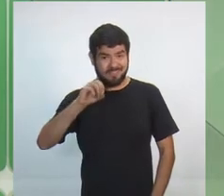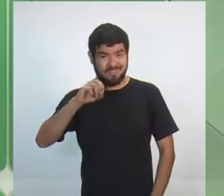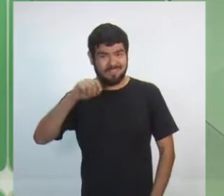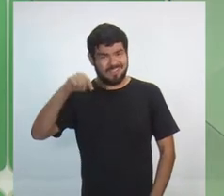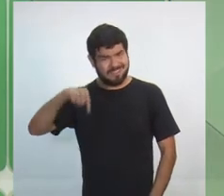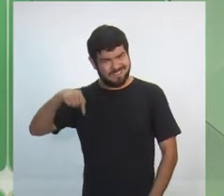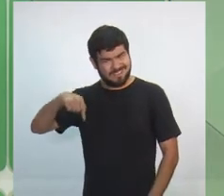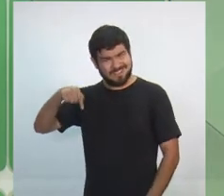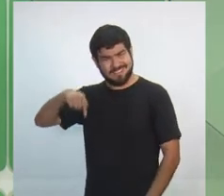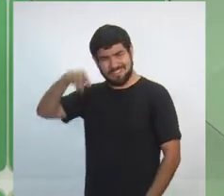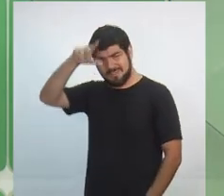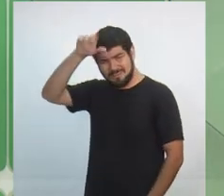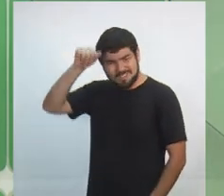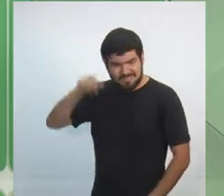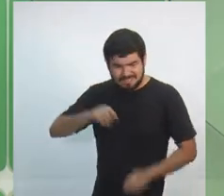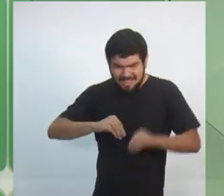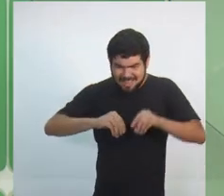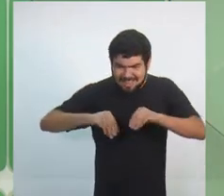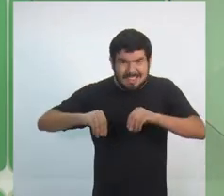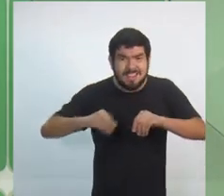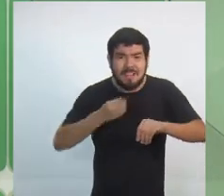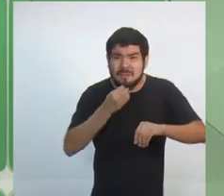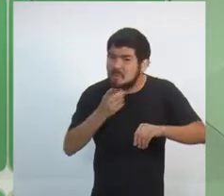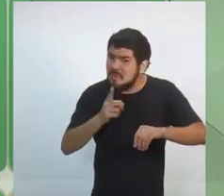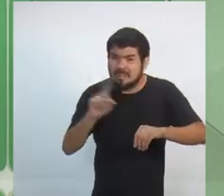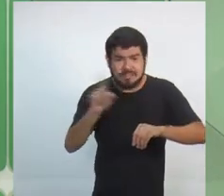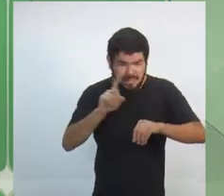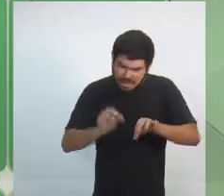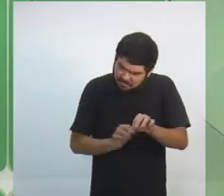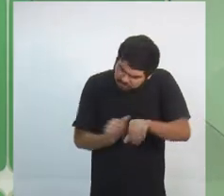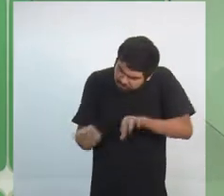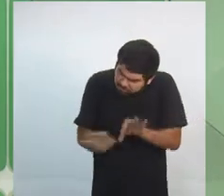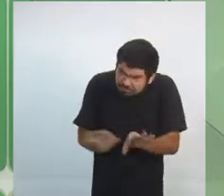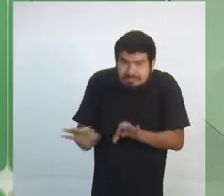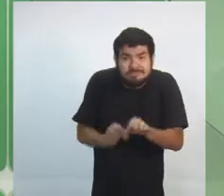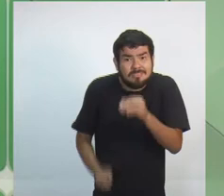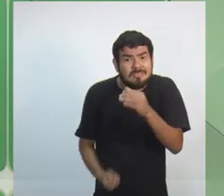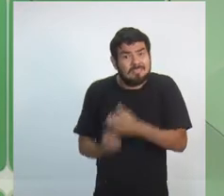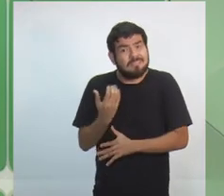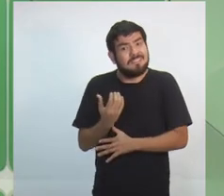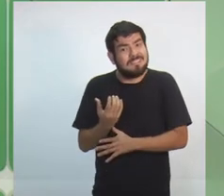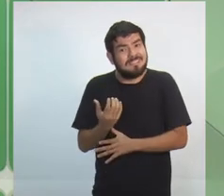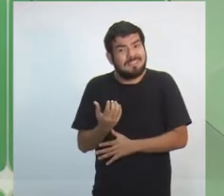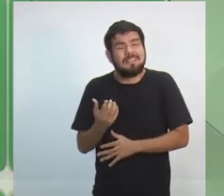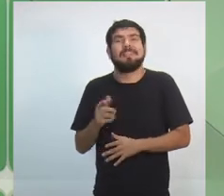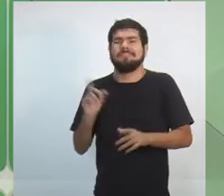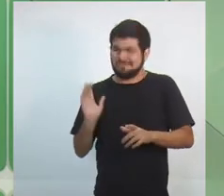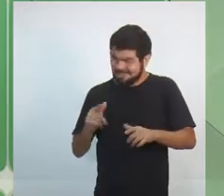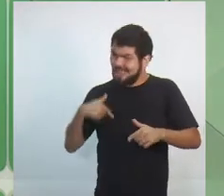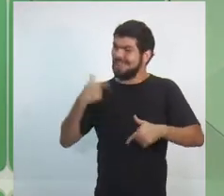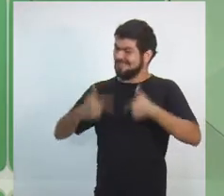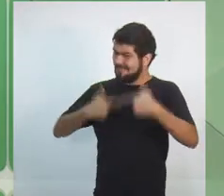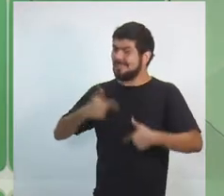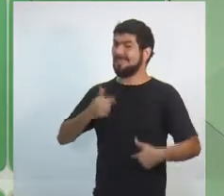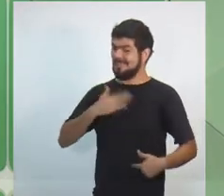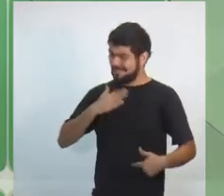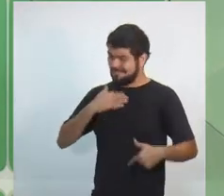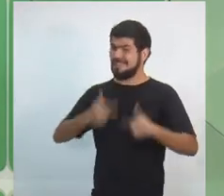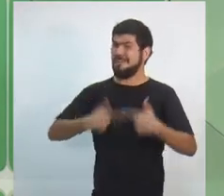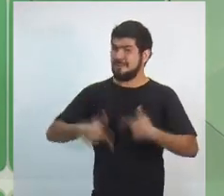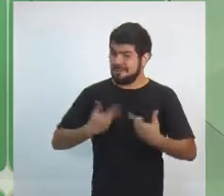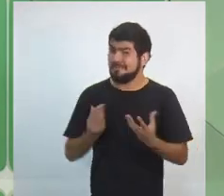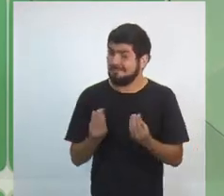são todas elas boas, você tem que tratar a terra para produzir. Trabalhamos muito nisso. Agora, é importante se